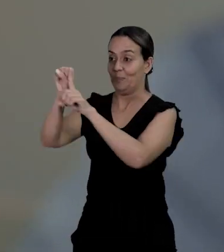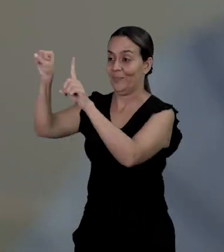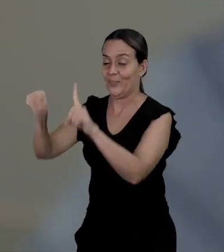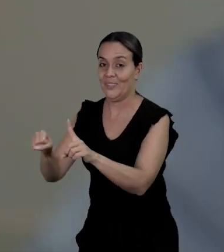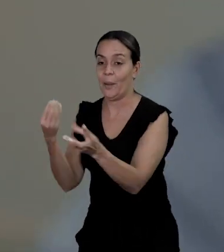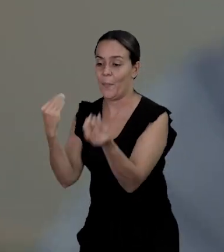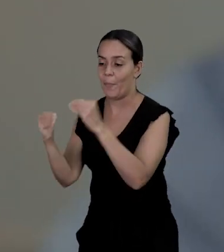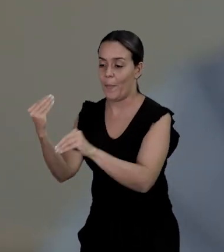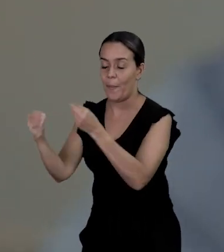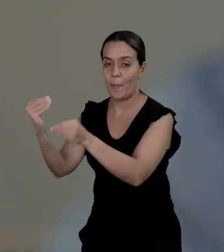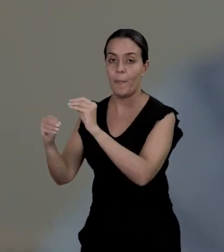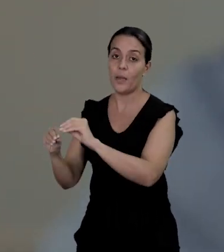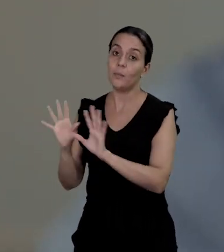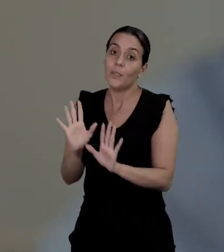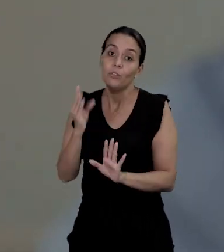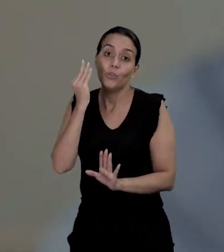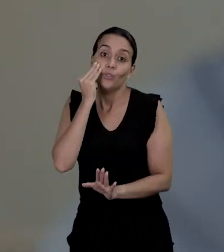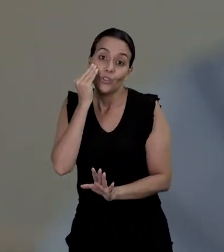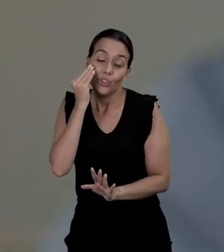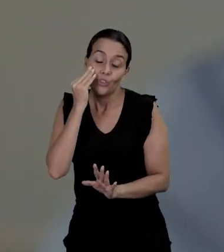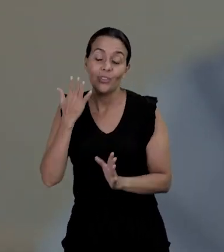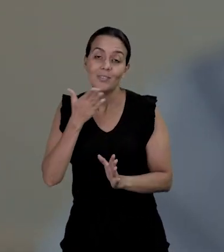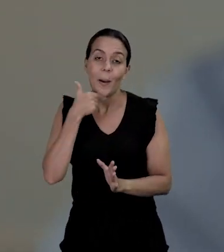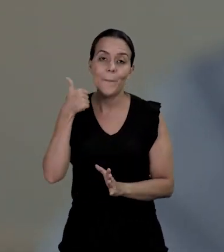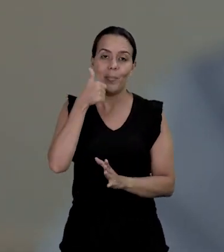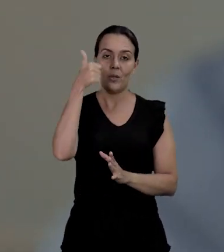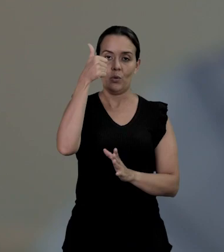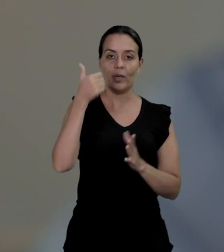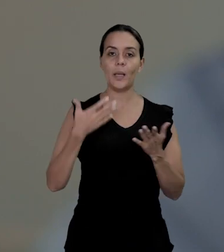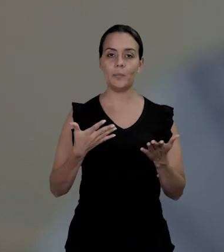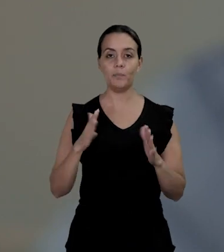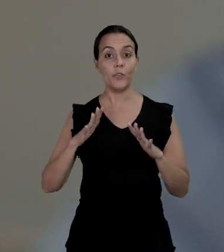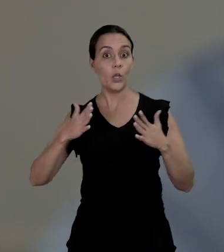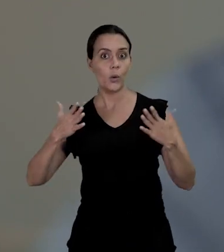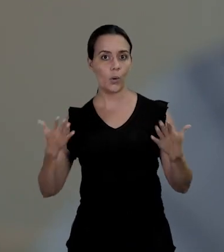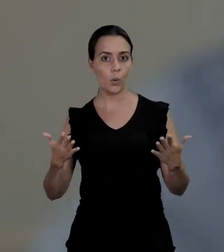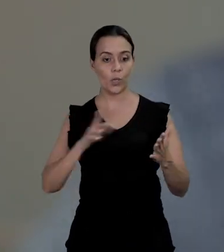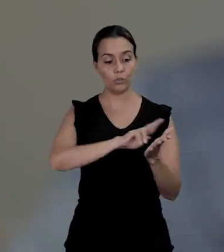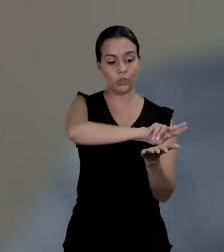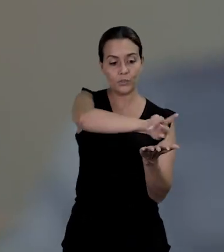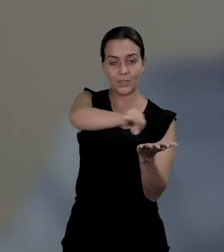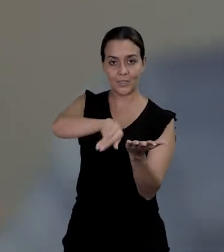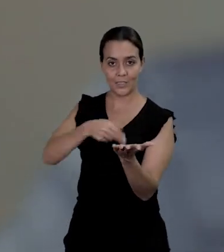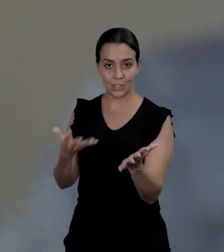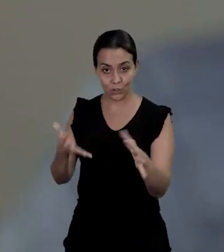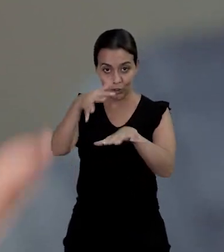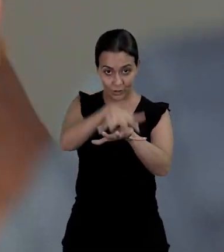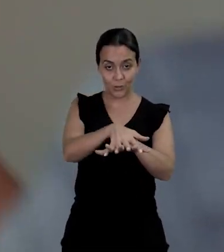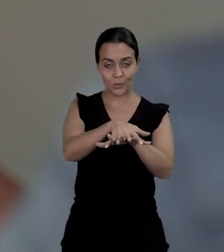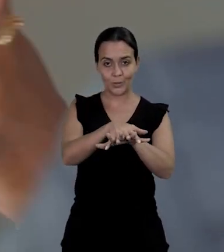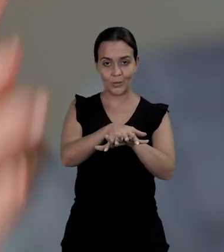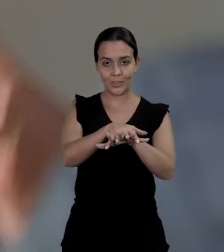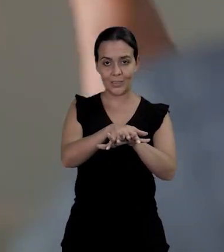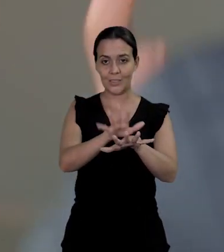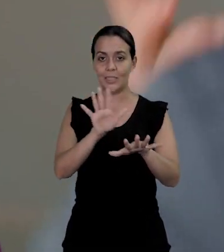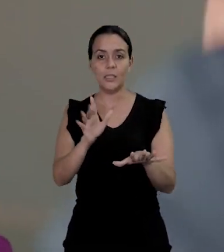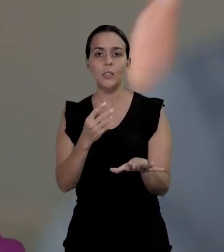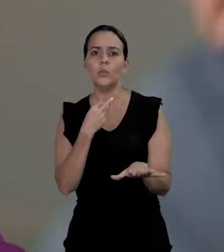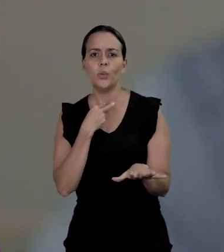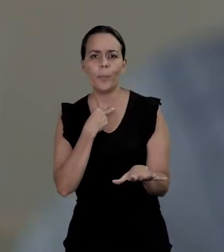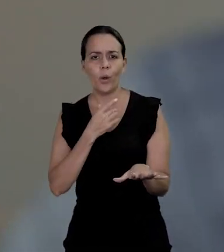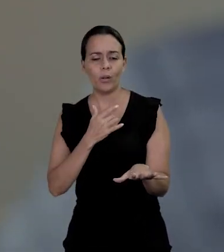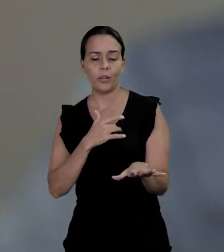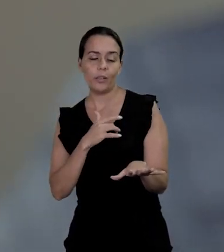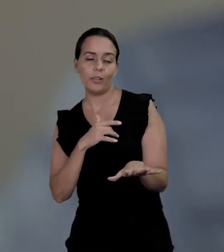no desenvolvimento da tecnologia e da internet, não é por dó e por pena das pessoas, né? Porque às vezes, assim, a visão que a gente tem é, a gente precisa incluir as pessoas que